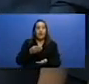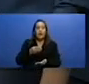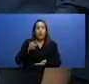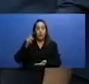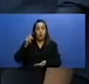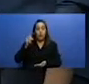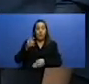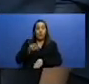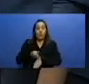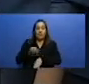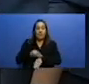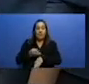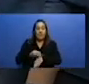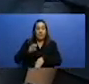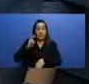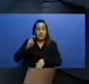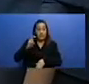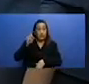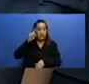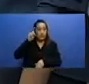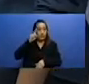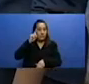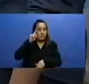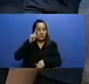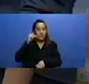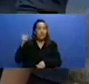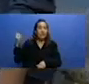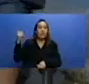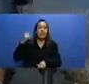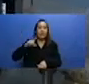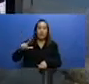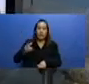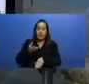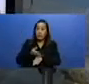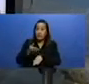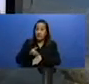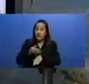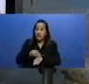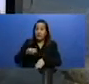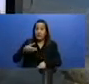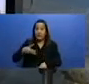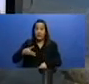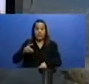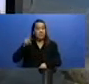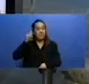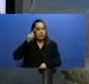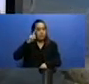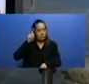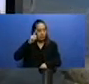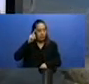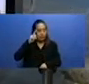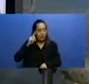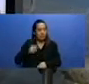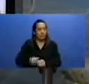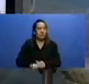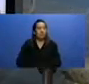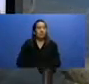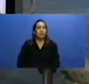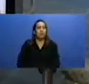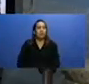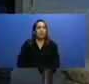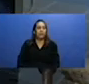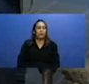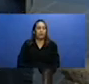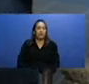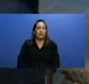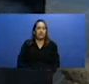da semana e Ana treina 3 dias. Responda as questões. Então, uma vai lá treinar 5 vezes